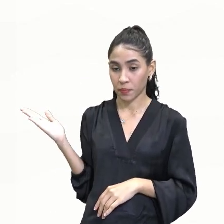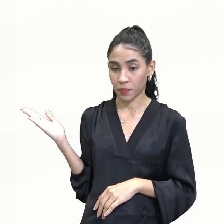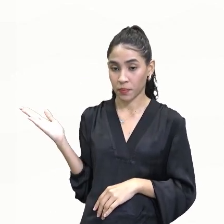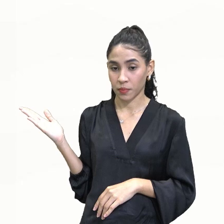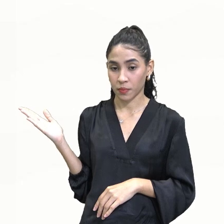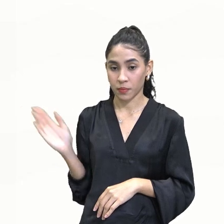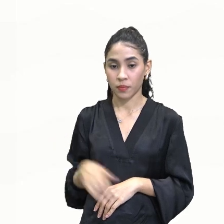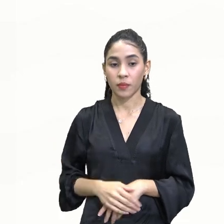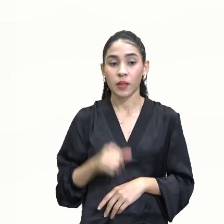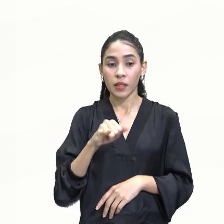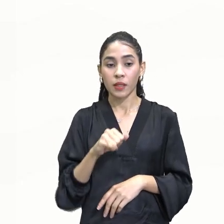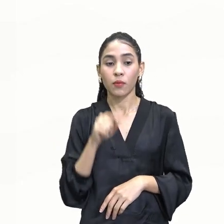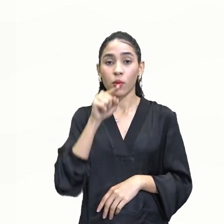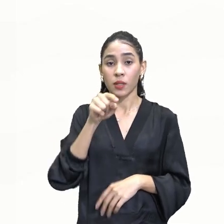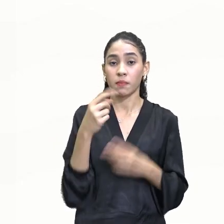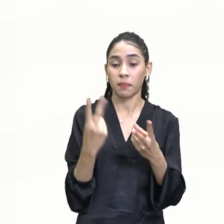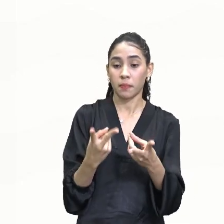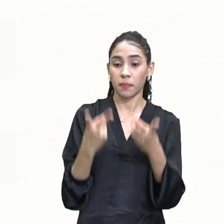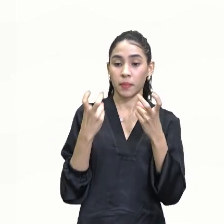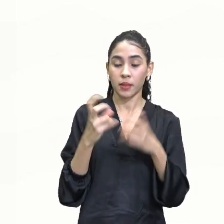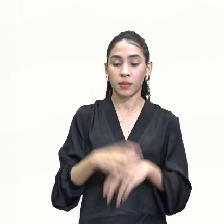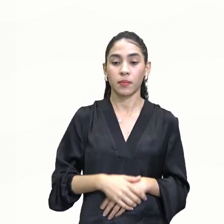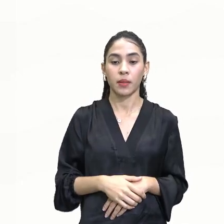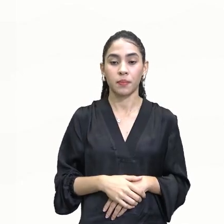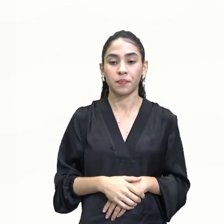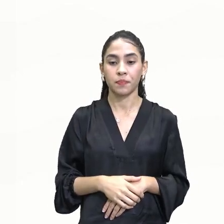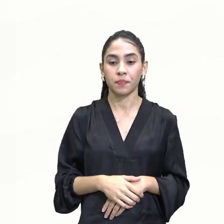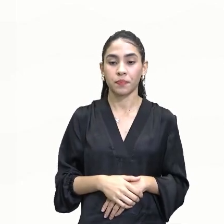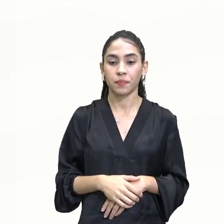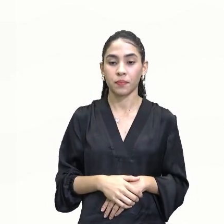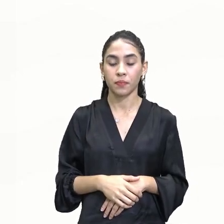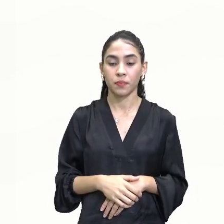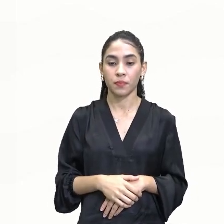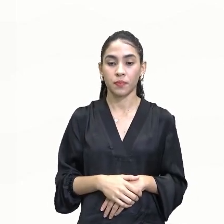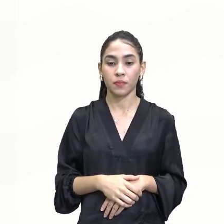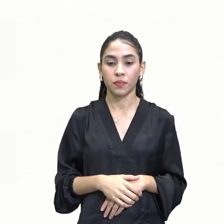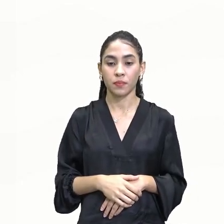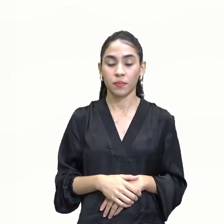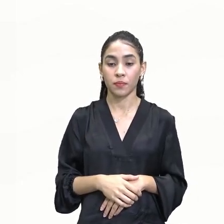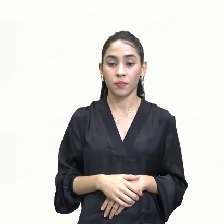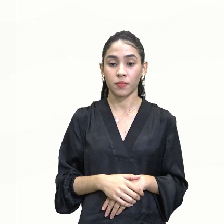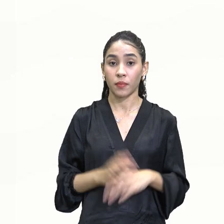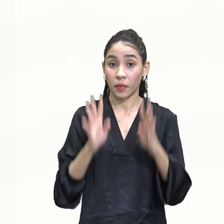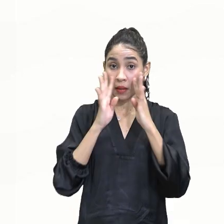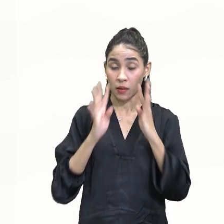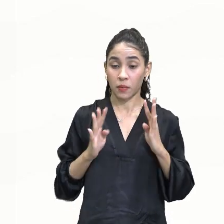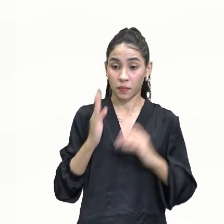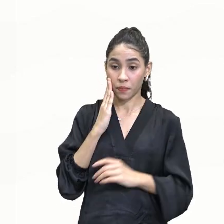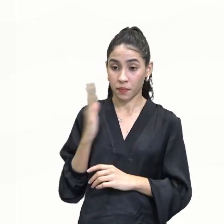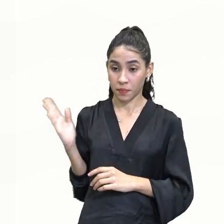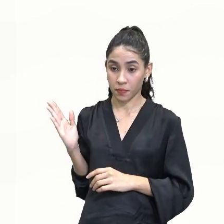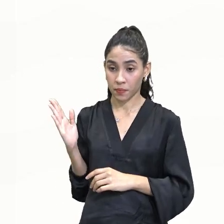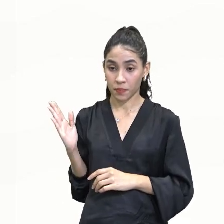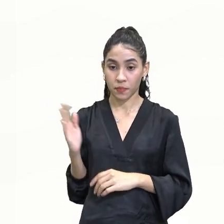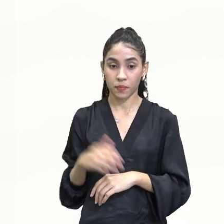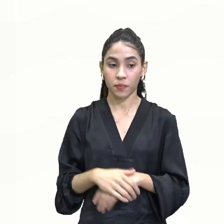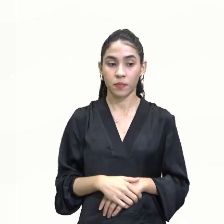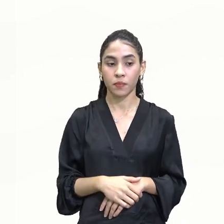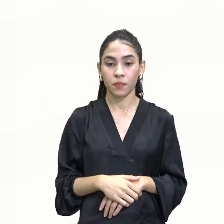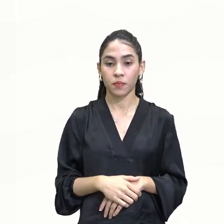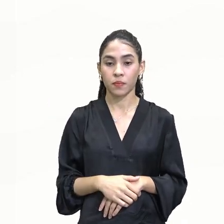bem? E se você perceber, eu vou só limpar aqui a tela para você perceber melhor. Olha o que